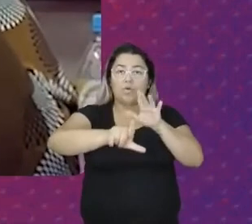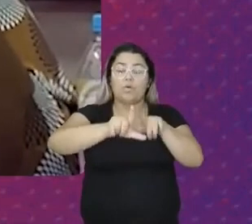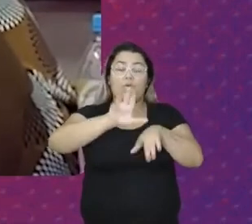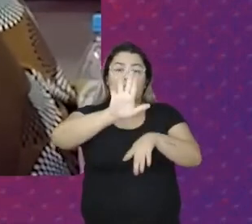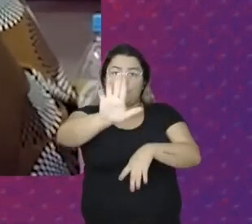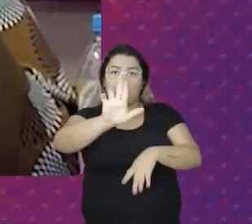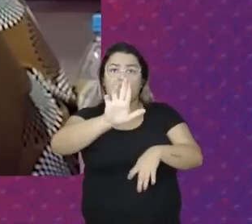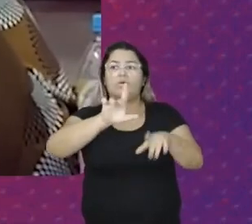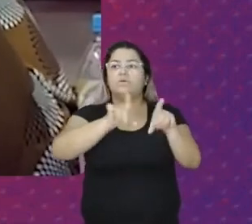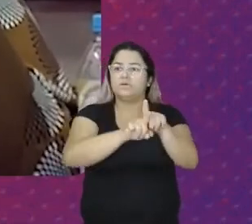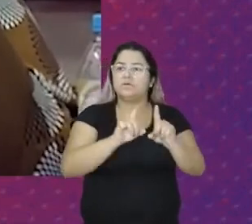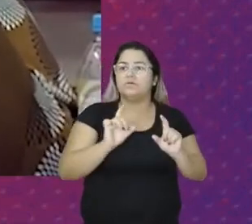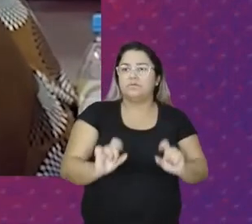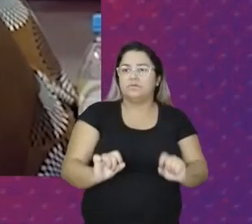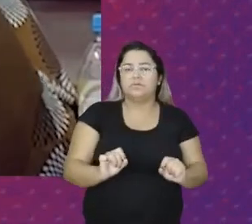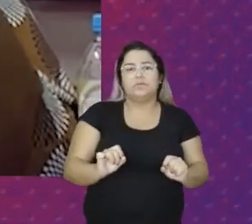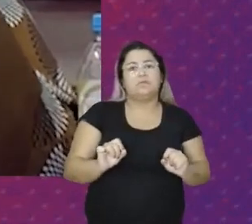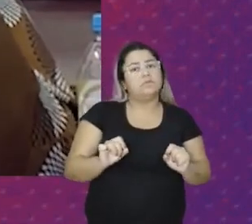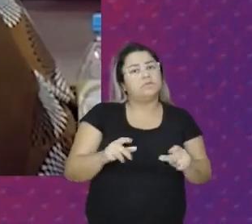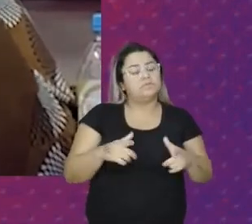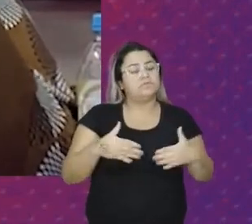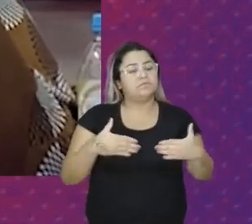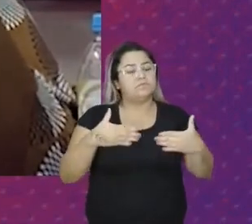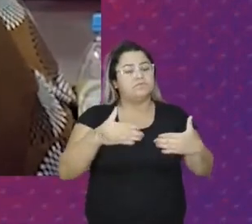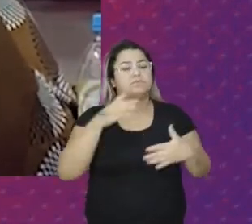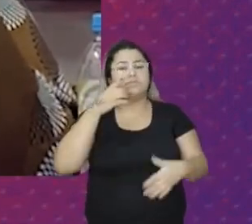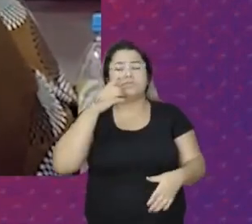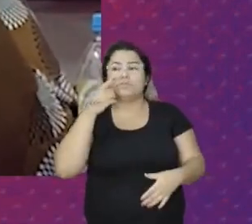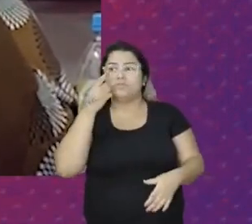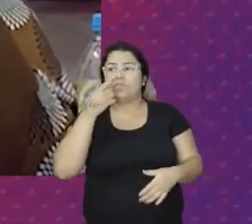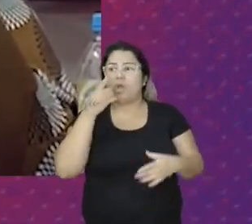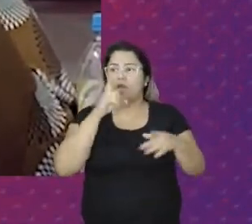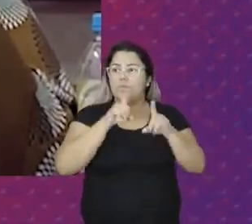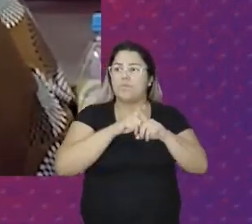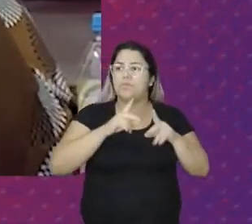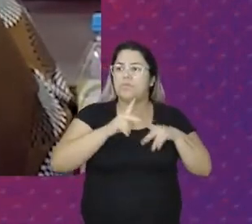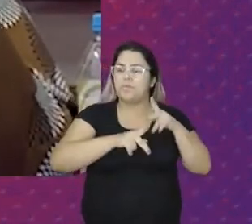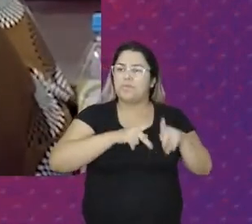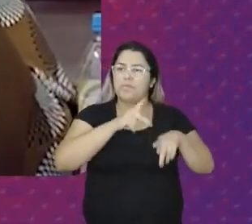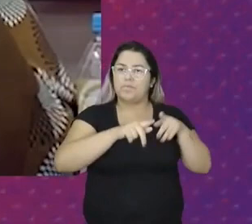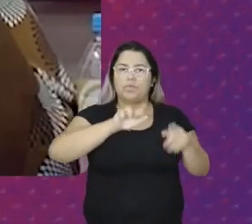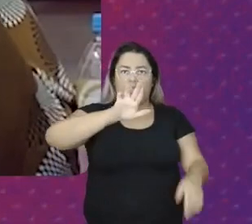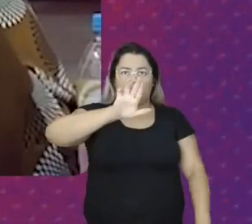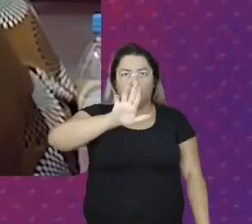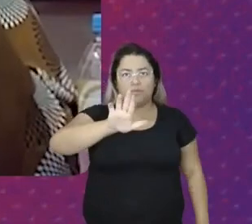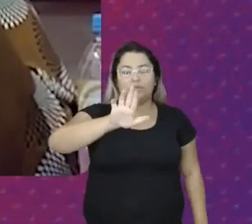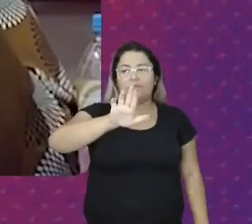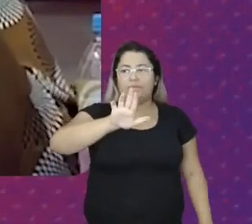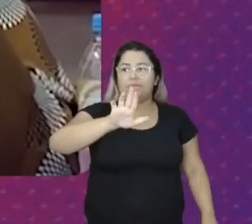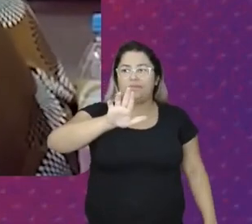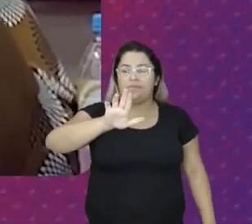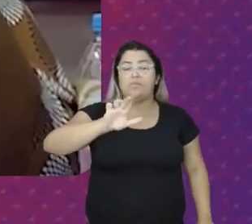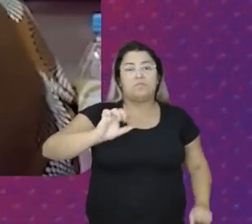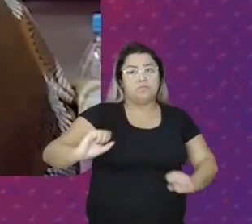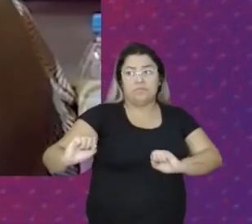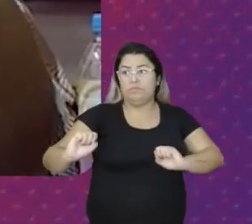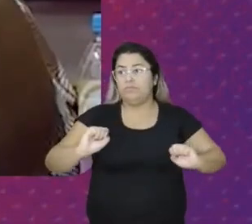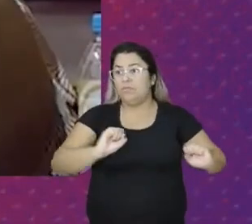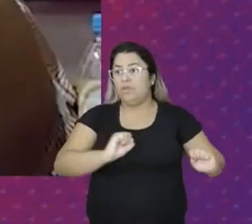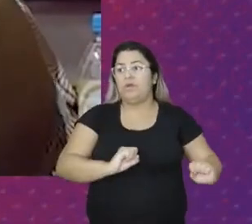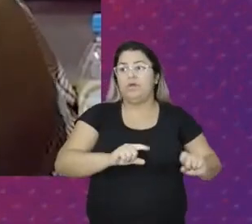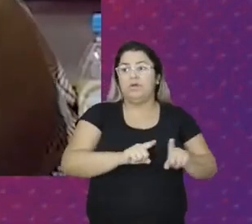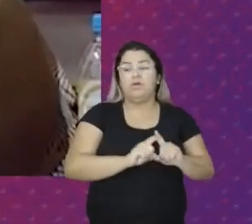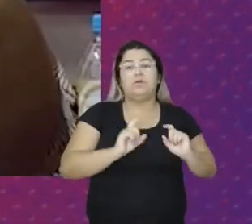no campo progressista, da Frente Democrática e Popular, que o Lula tomou posse. A primeira lei